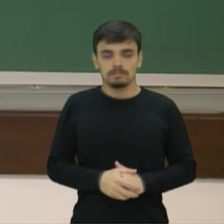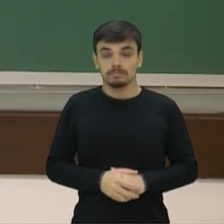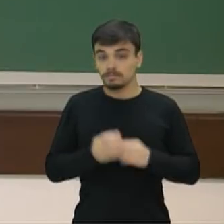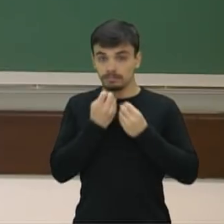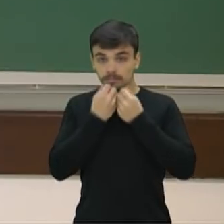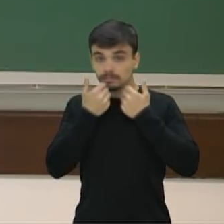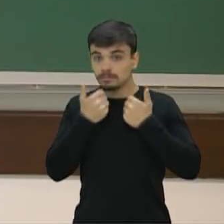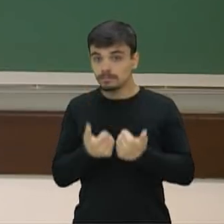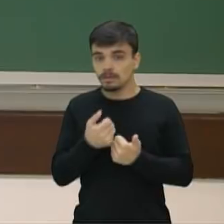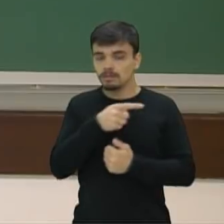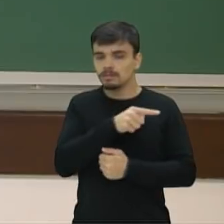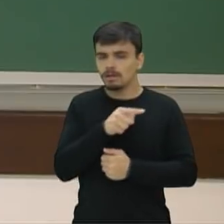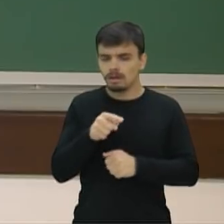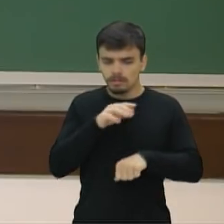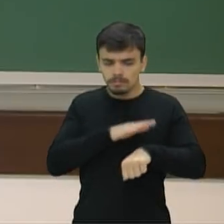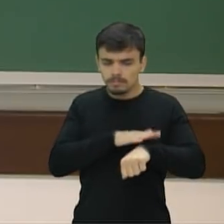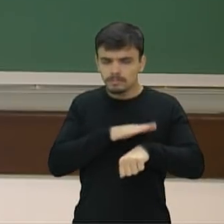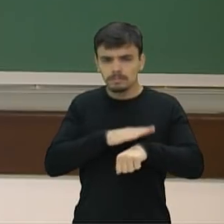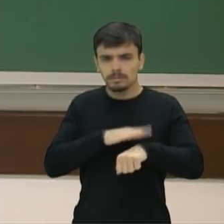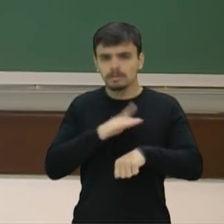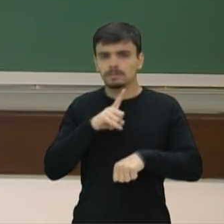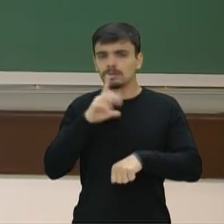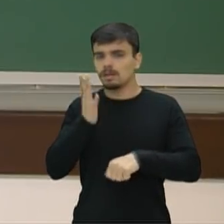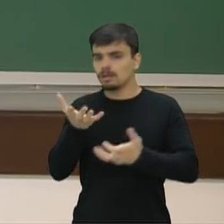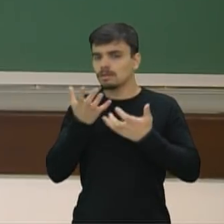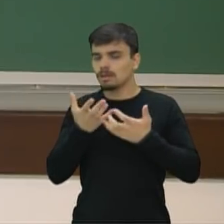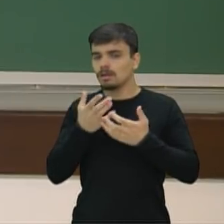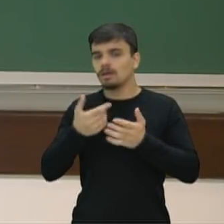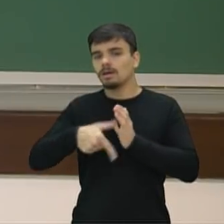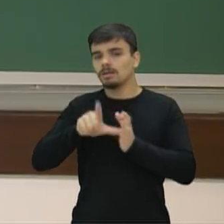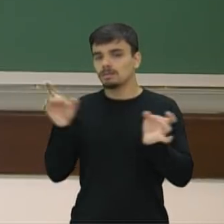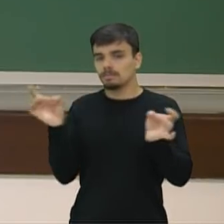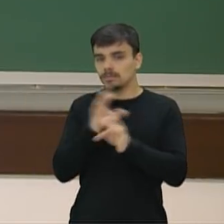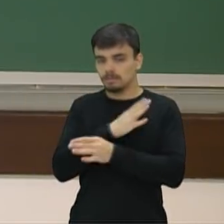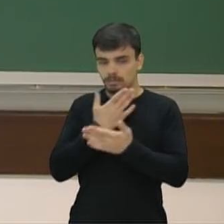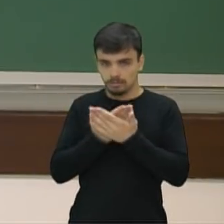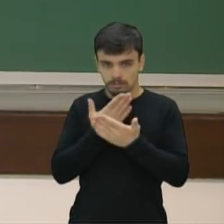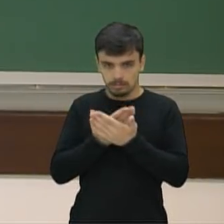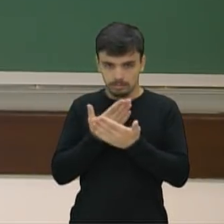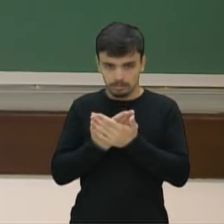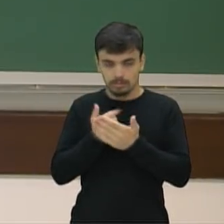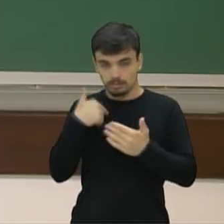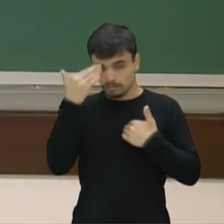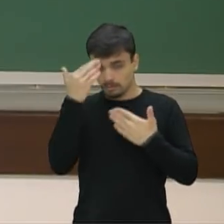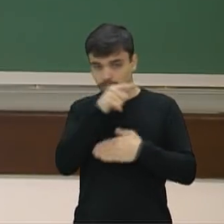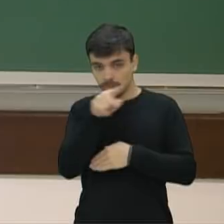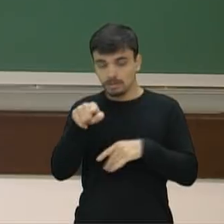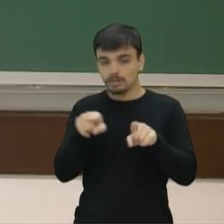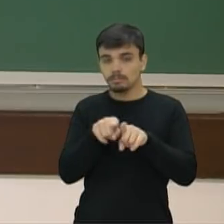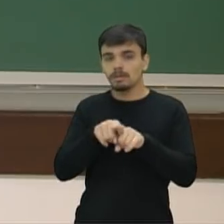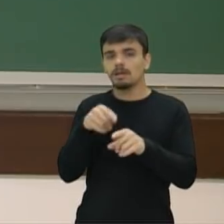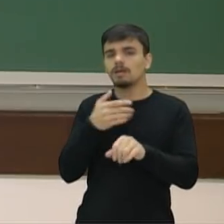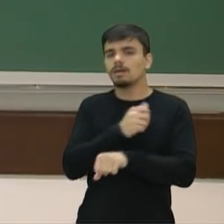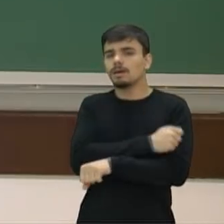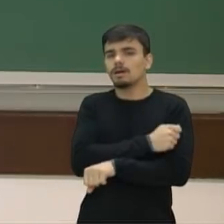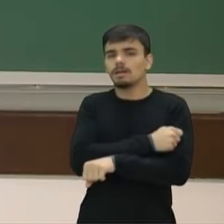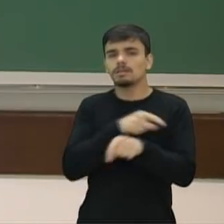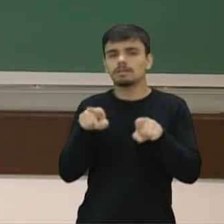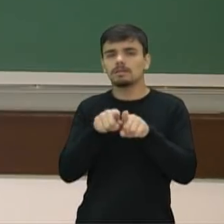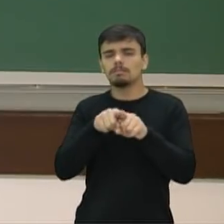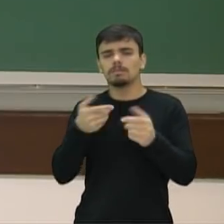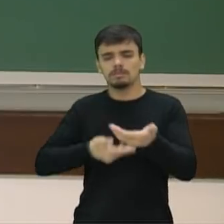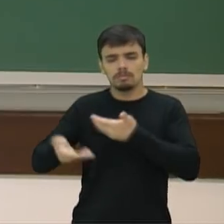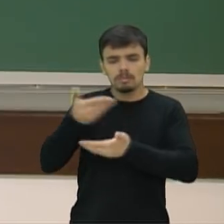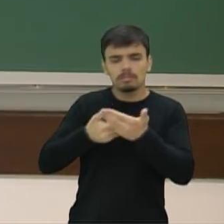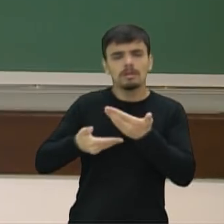Muito bem, passado esse momento aí, quero já, antes de terminarmos nossa aula aí, já agradecer a você, estudante, agradecer o seu envolvimento,